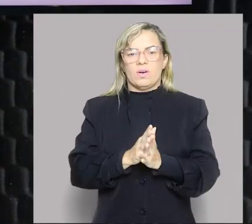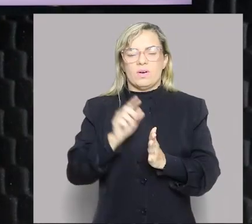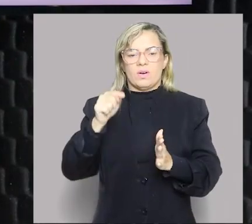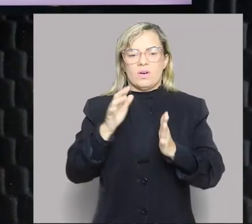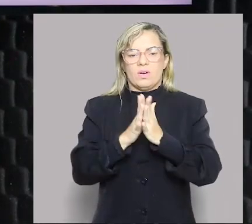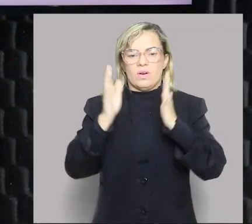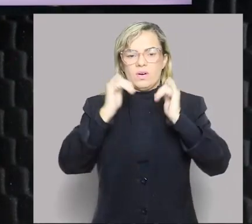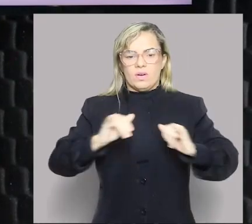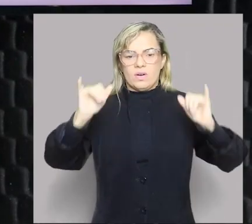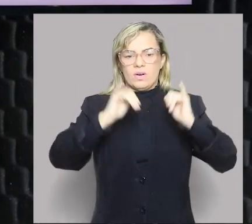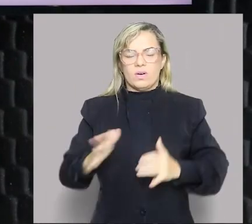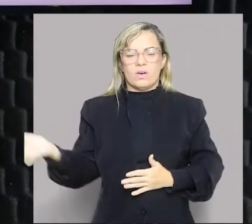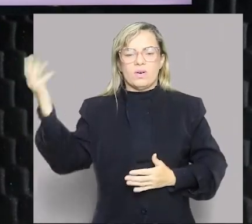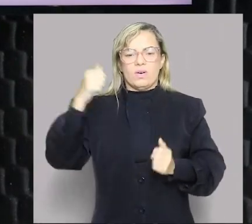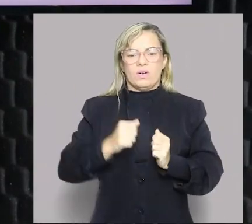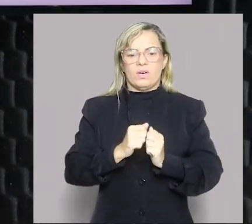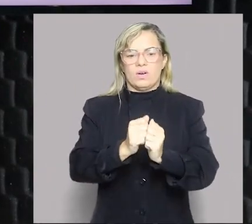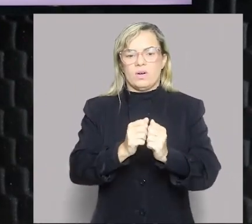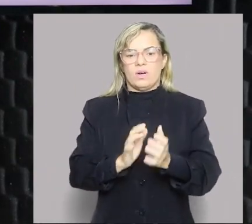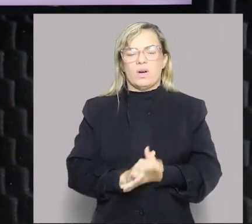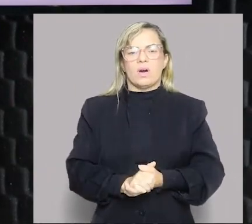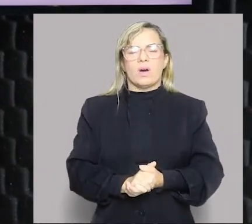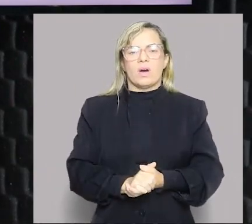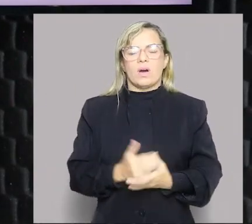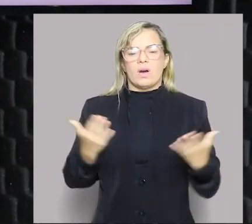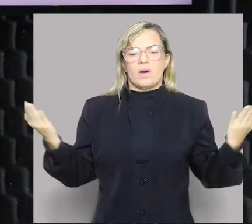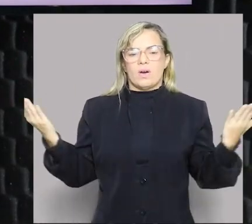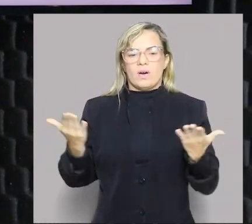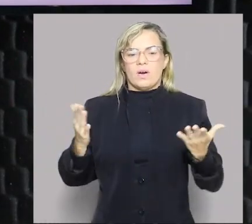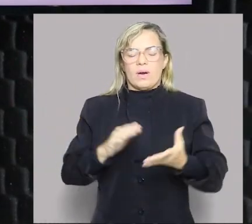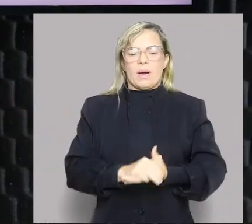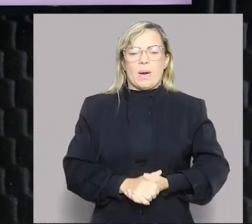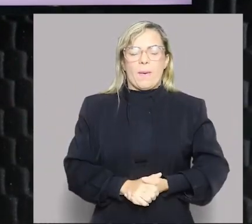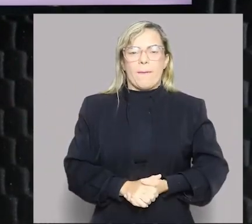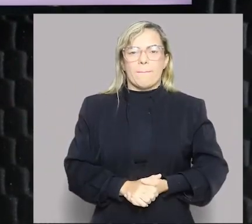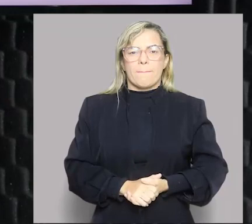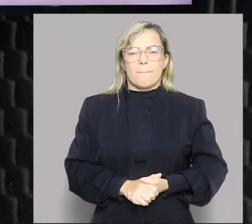Beleza? Vamos lá? Aí temos aqui na sequência uma